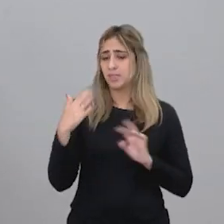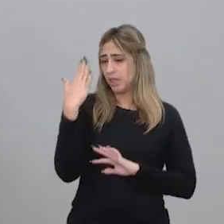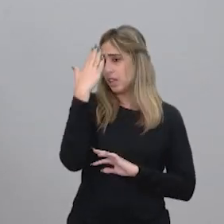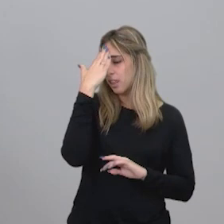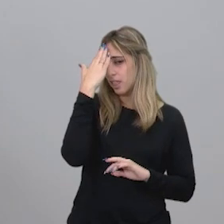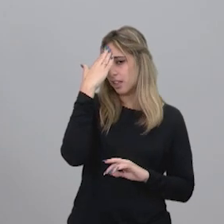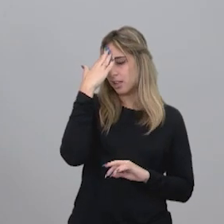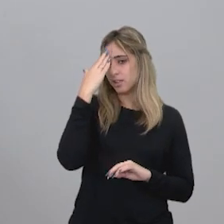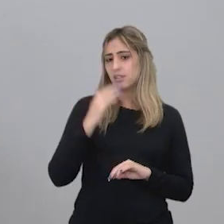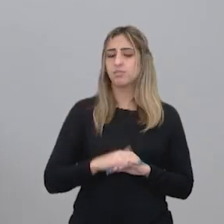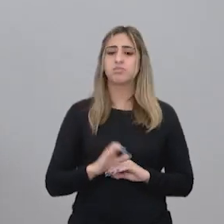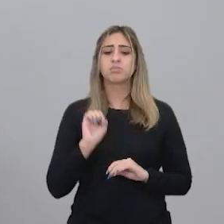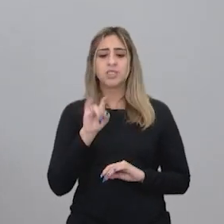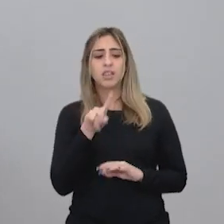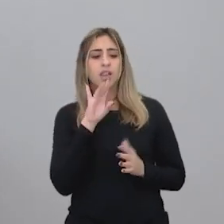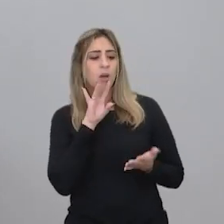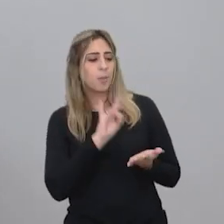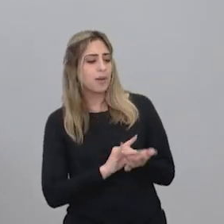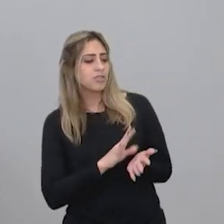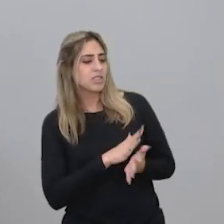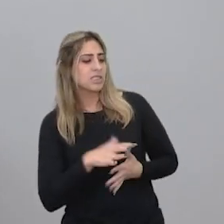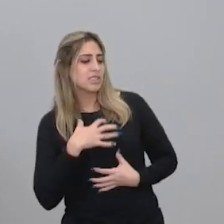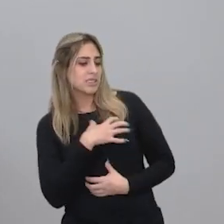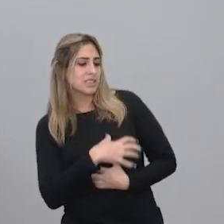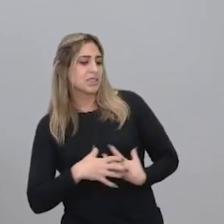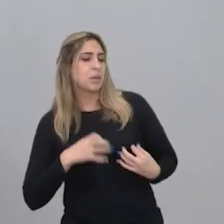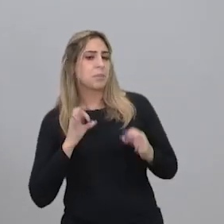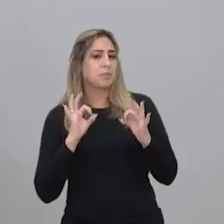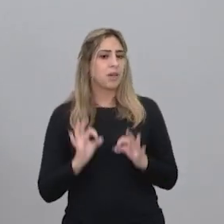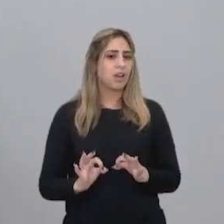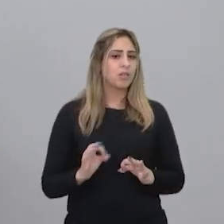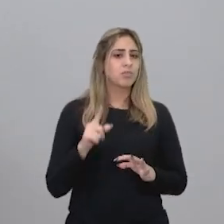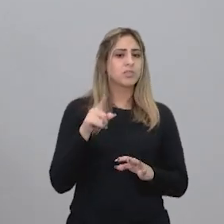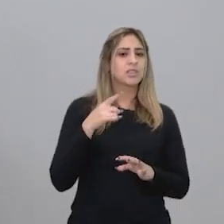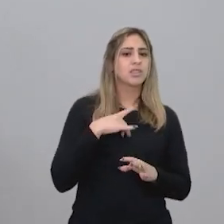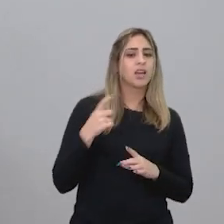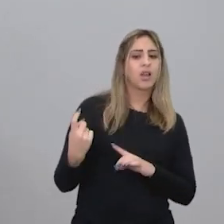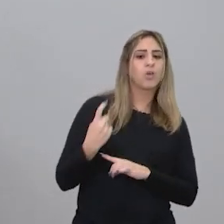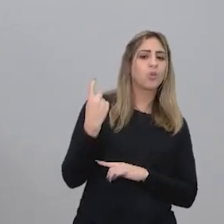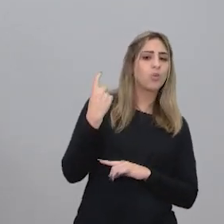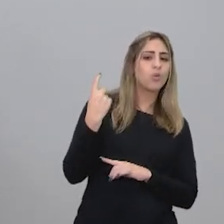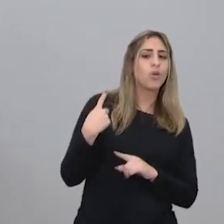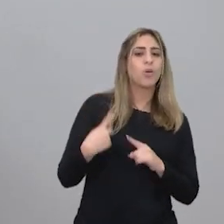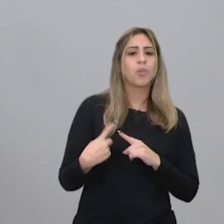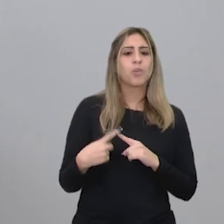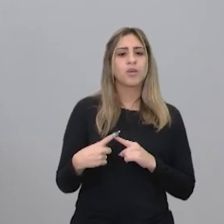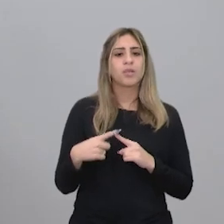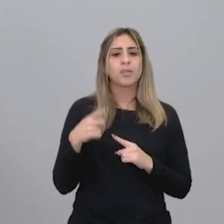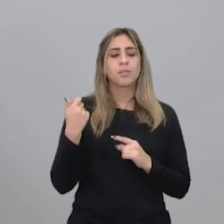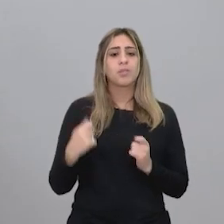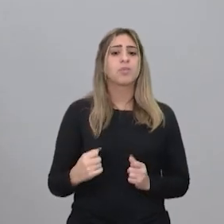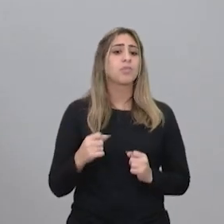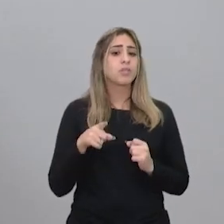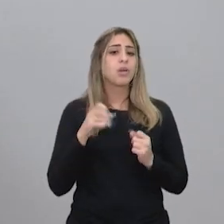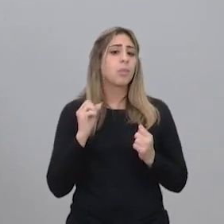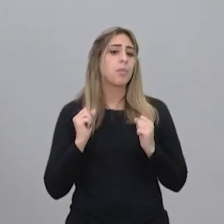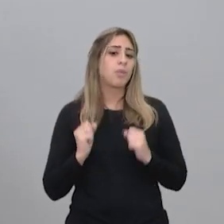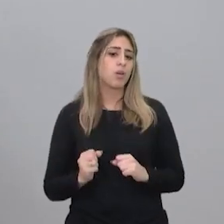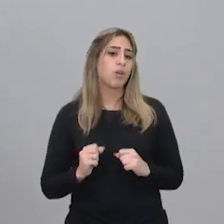entender se você realmente está passando mal porque você tem um mal de altitude, ou se você, por exemplo, você pode estar